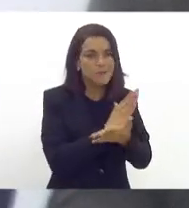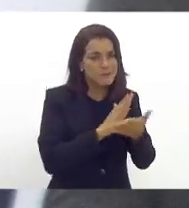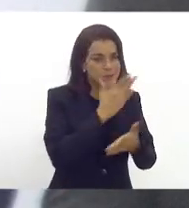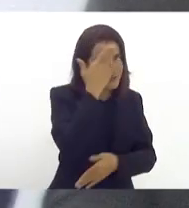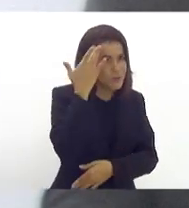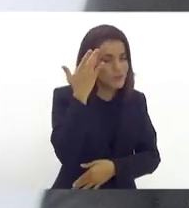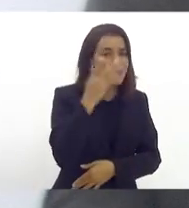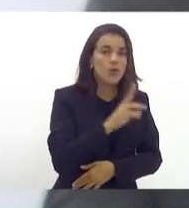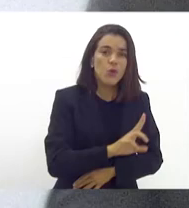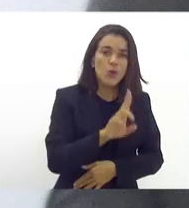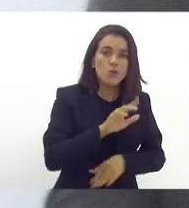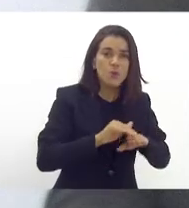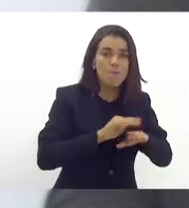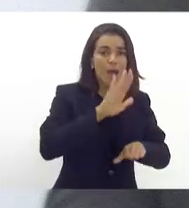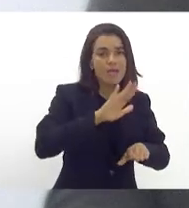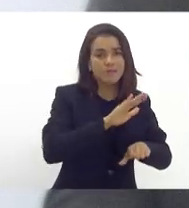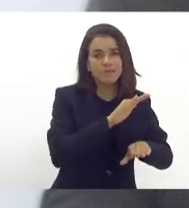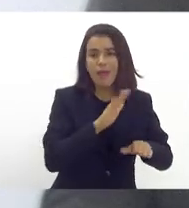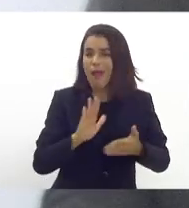alguns não usam